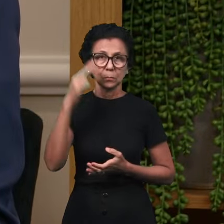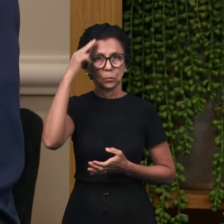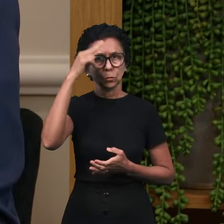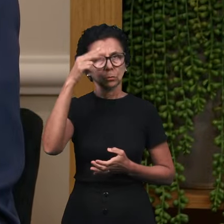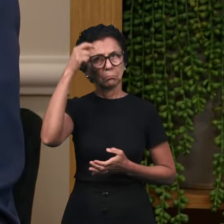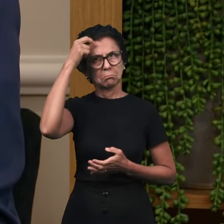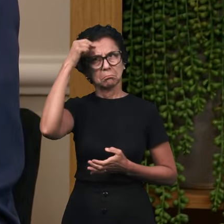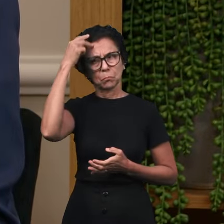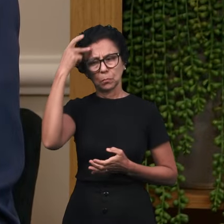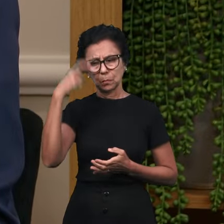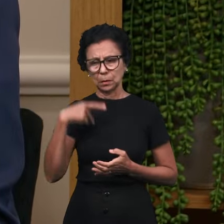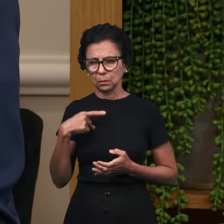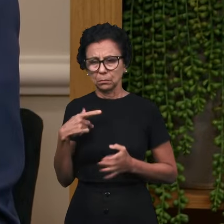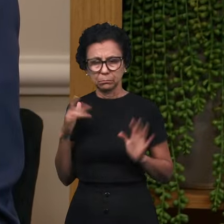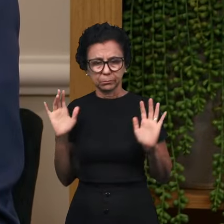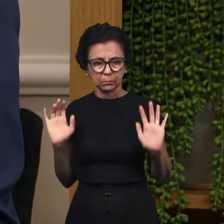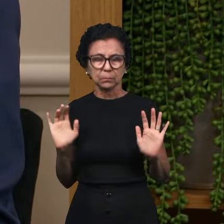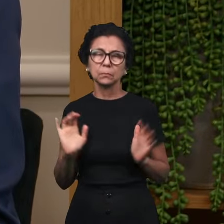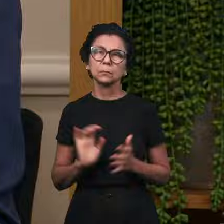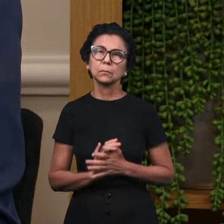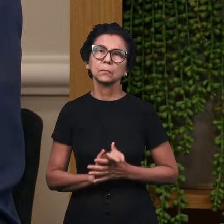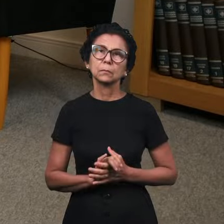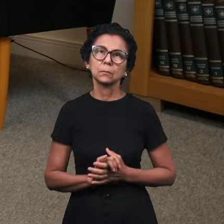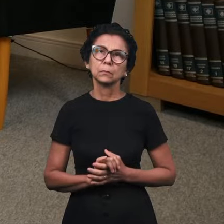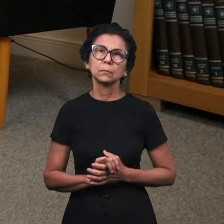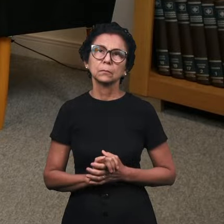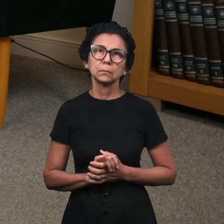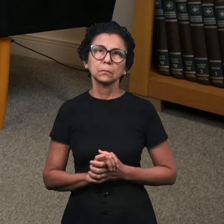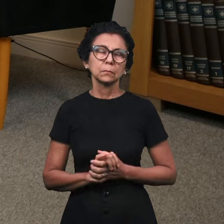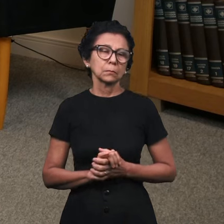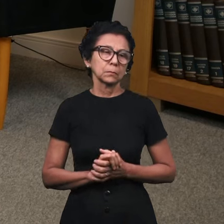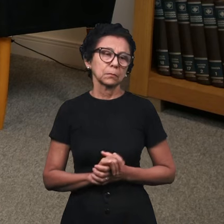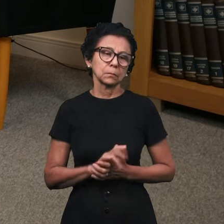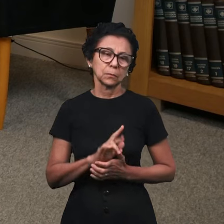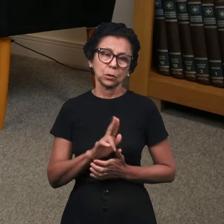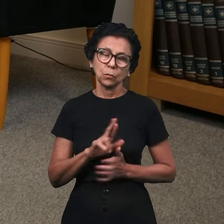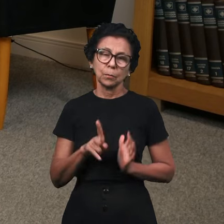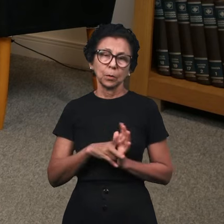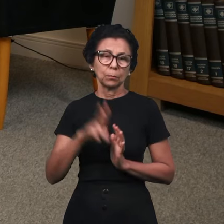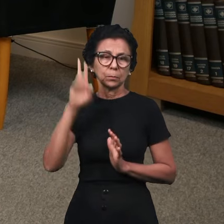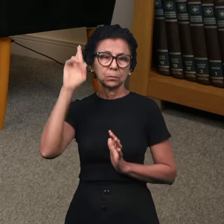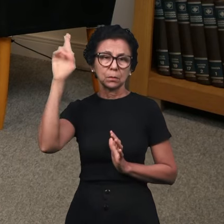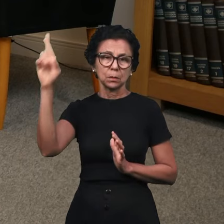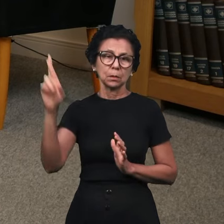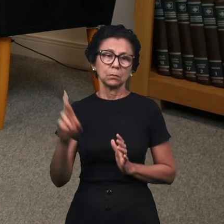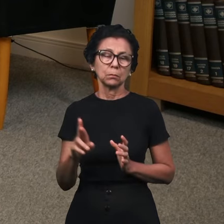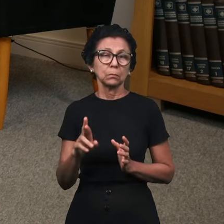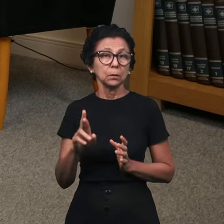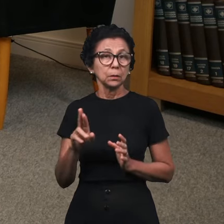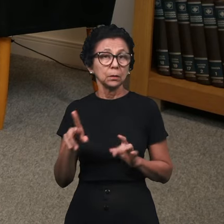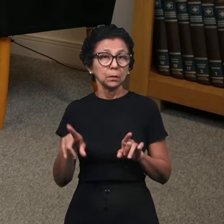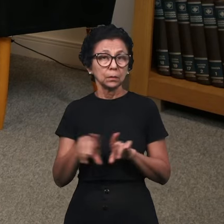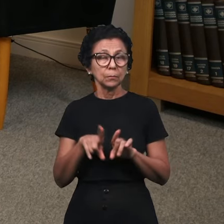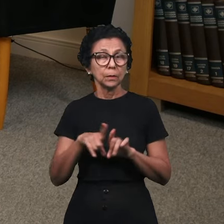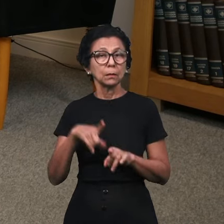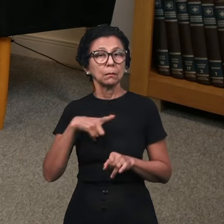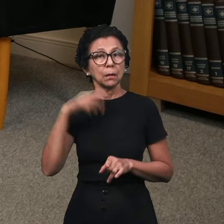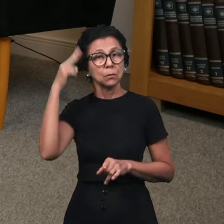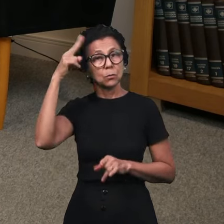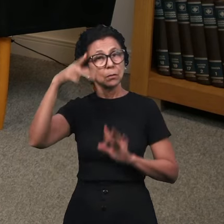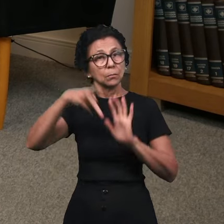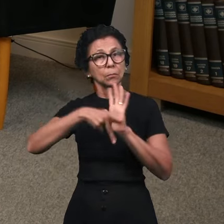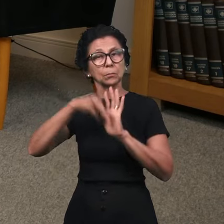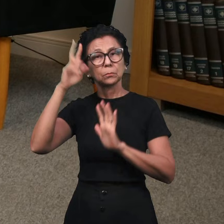da mente do homem, como disse aqui, pode ser um sonho que não é do Senhor, e tem um sonho do Senhor. Como que